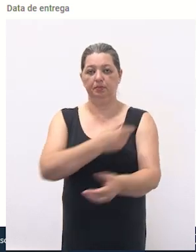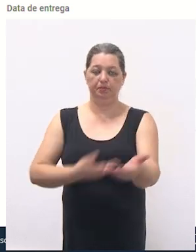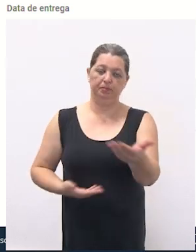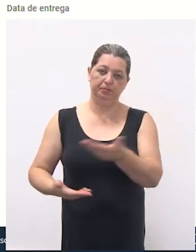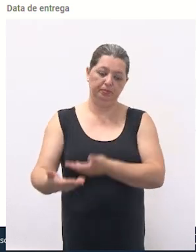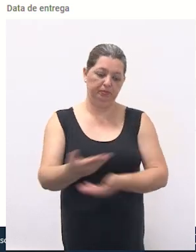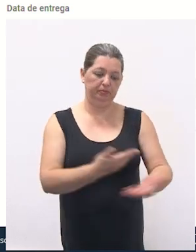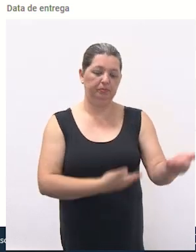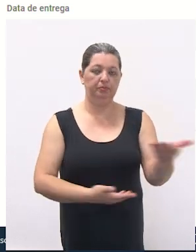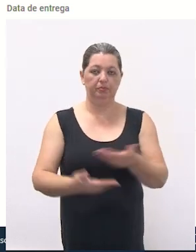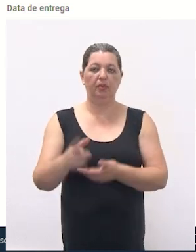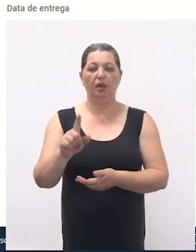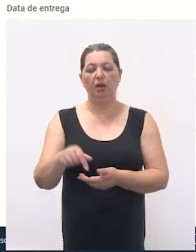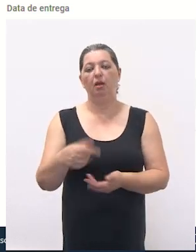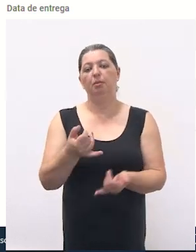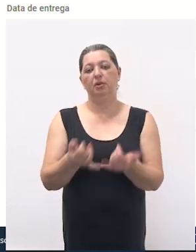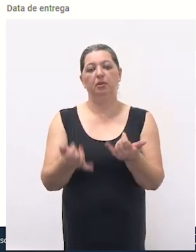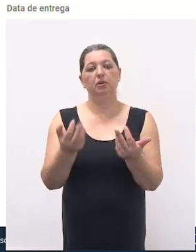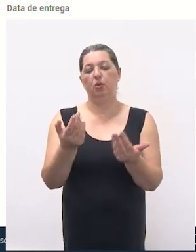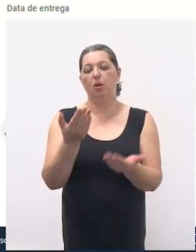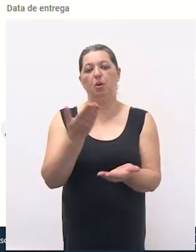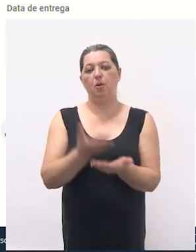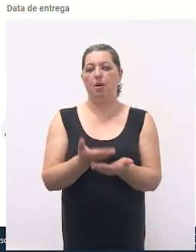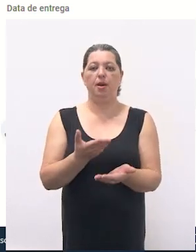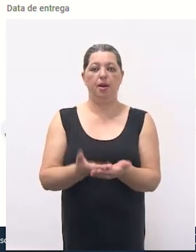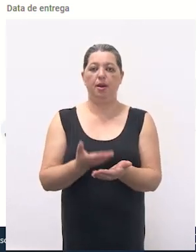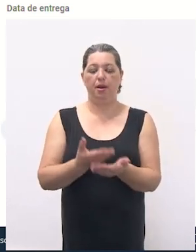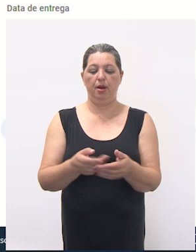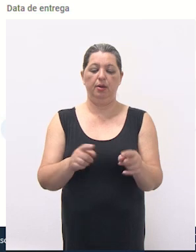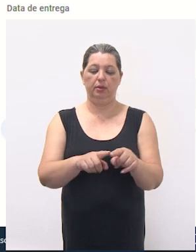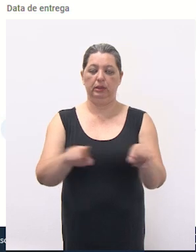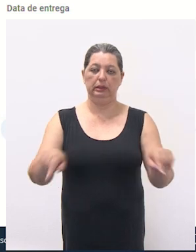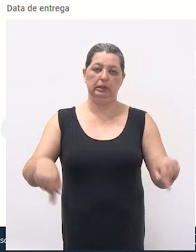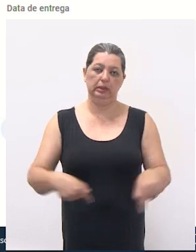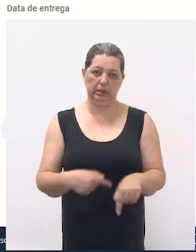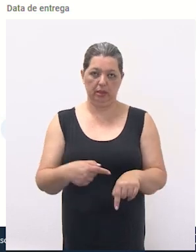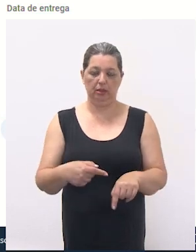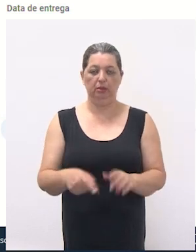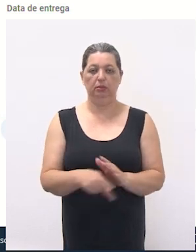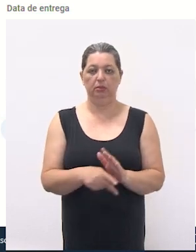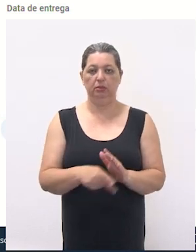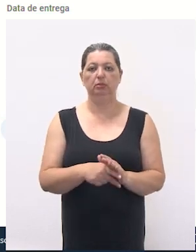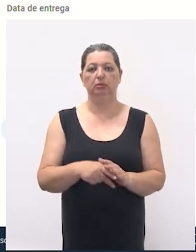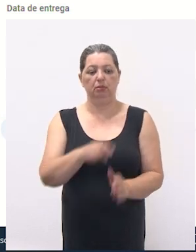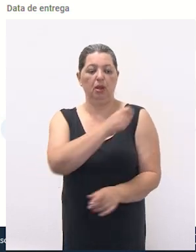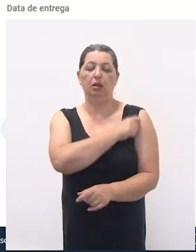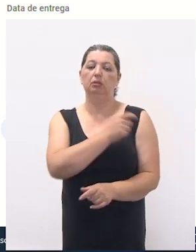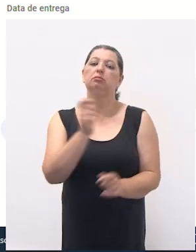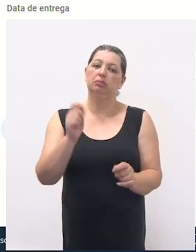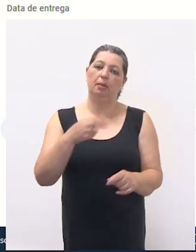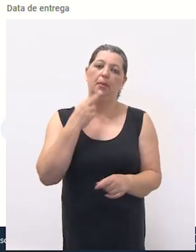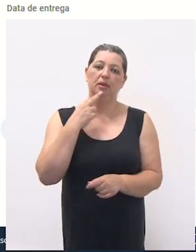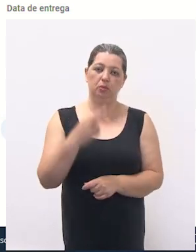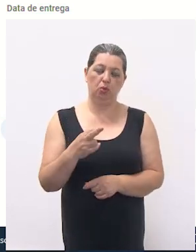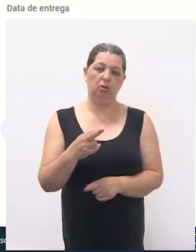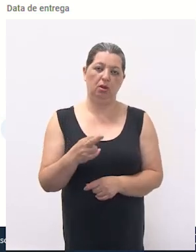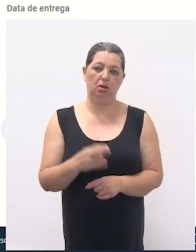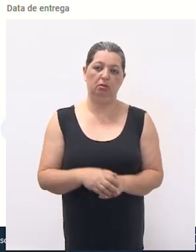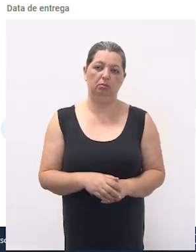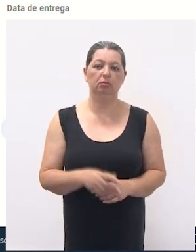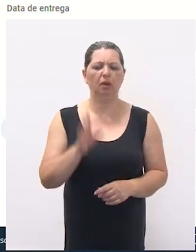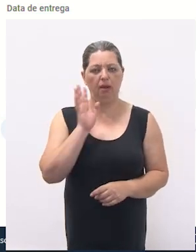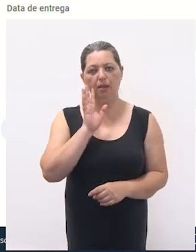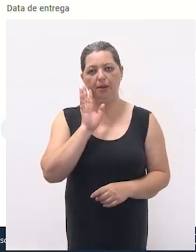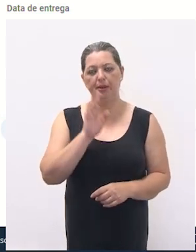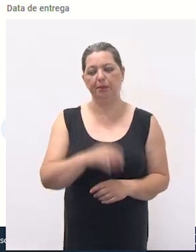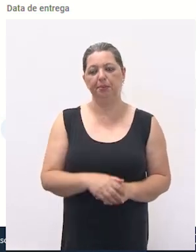fosse um mural, né? Um fórum. E aí os alunos, eles conseguem interagir. Ó. O aluno pode responder uns aos outros. Isso é bacana